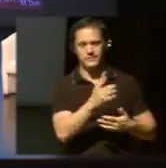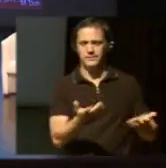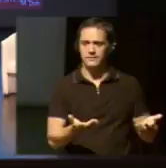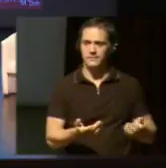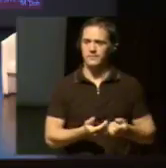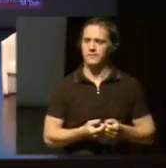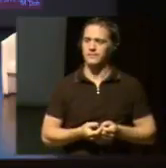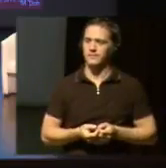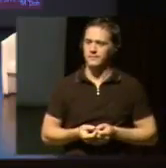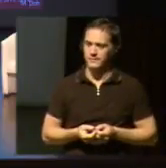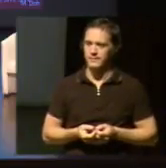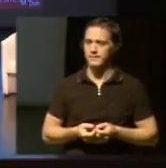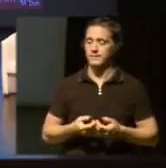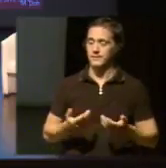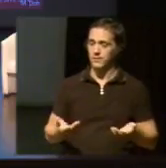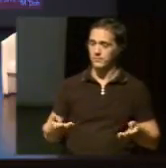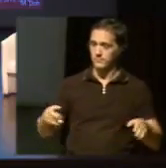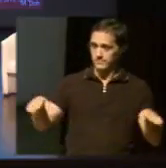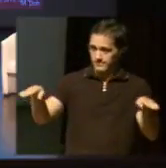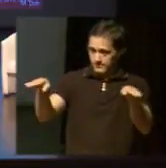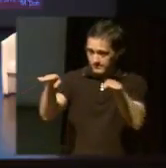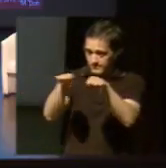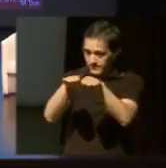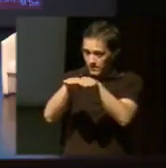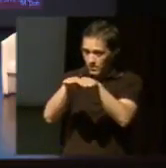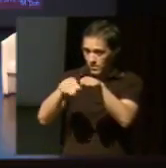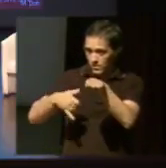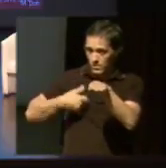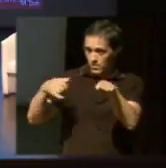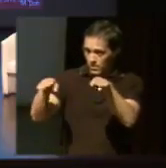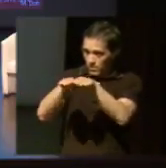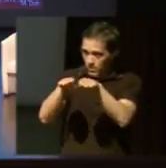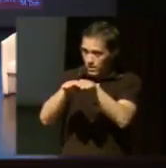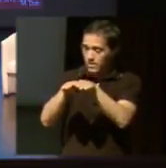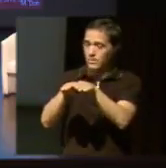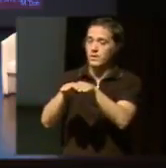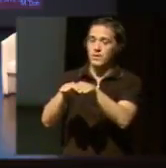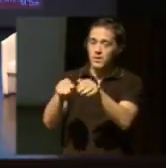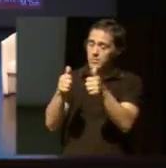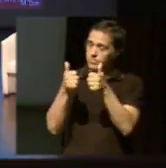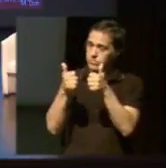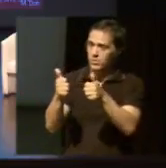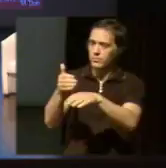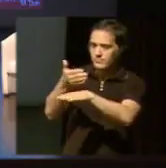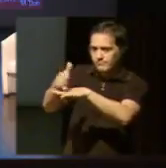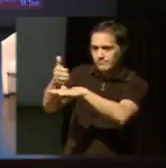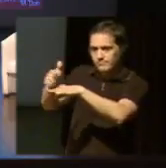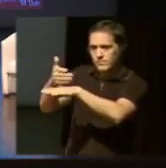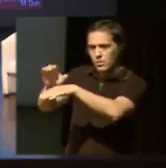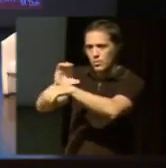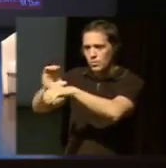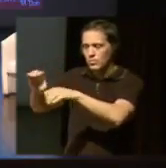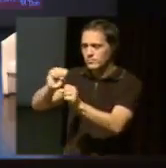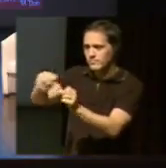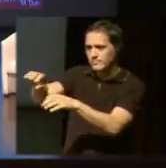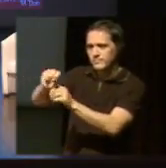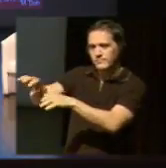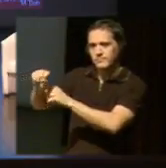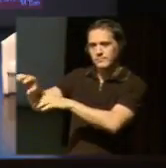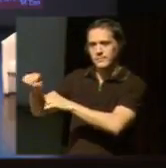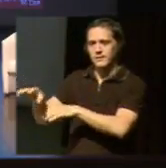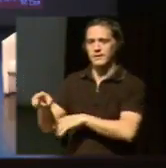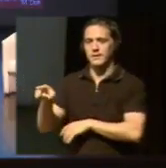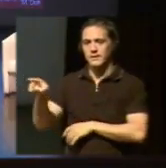essa semelhança de idade gera um clima positivo de aprendizado, onde as pessoas de